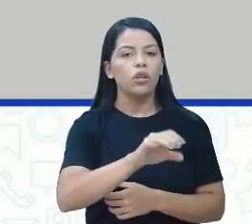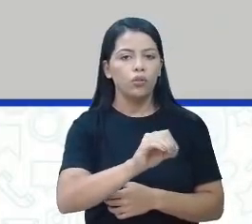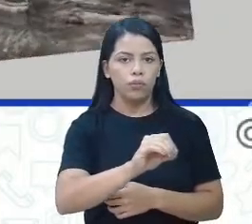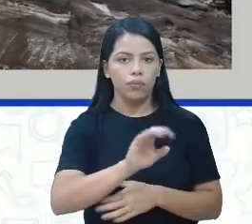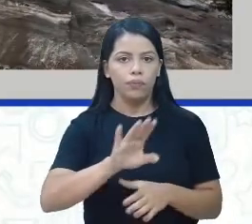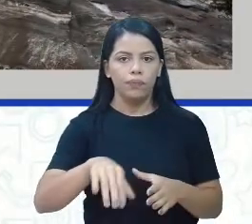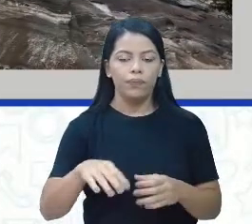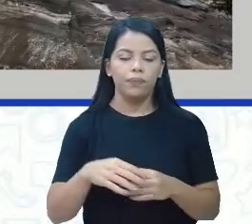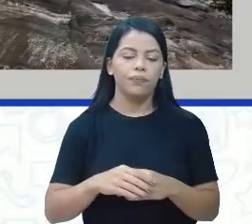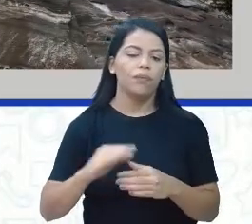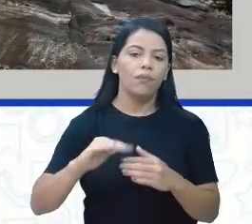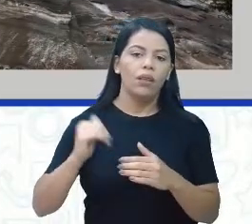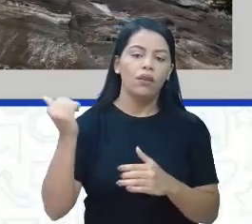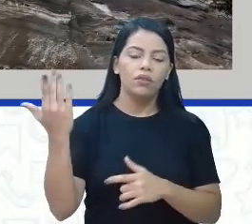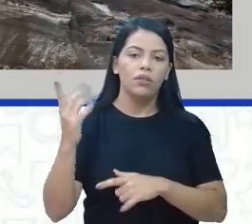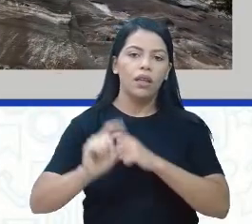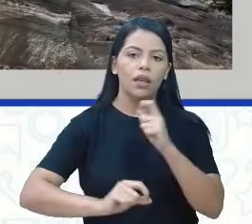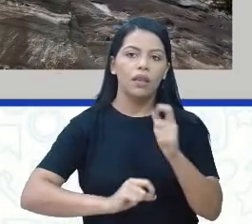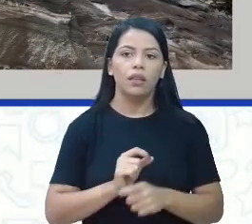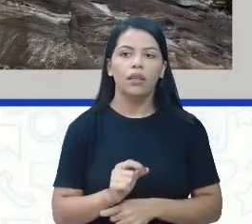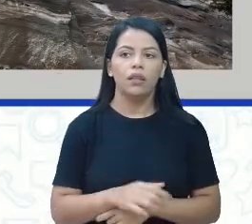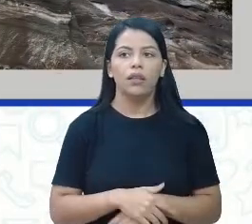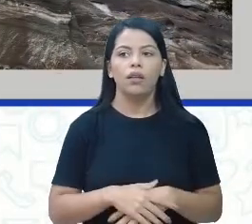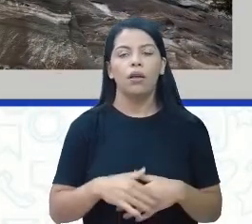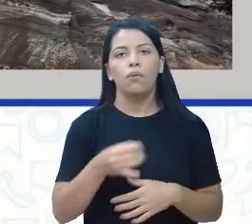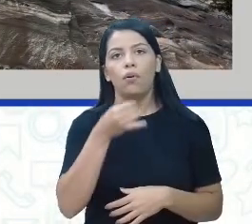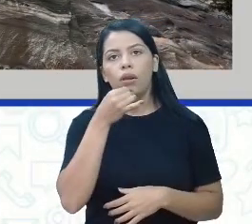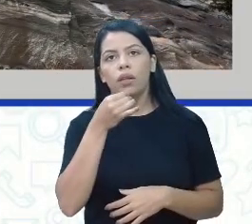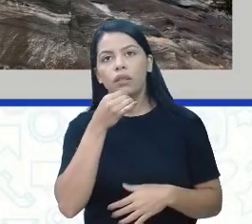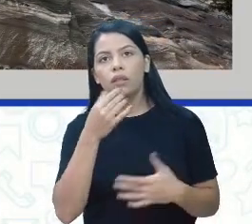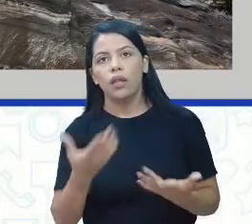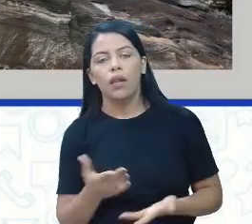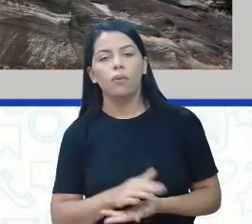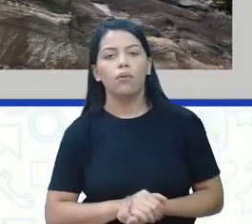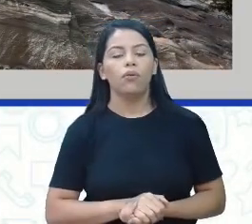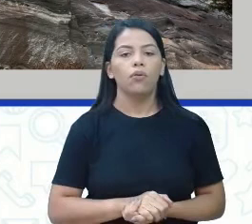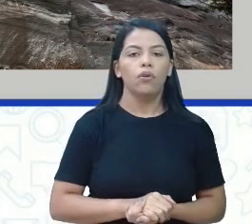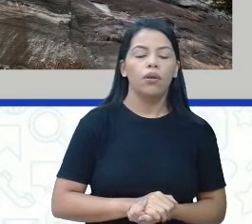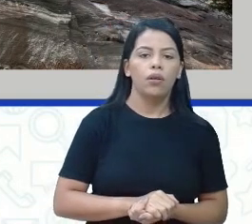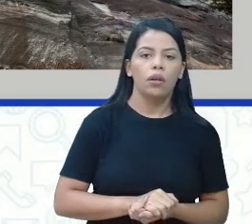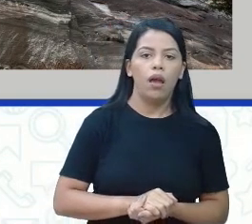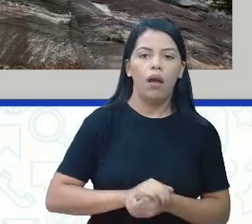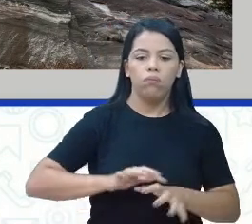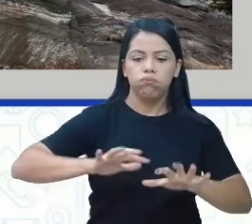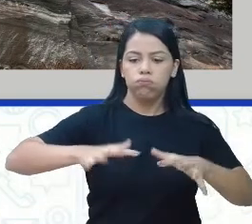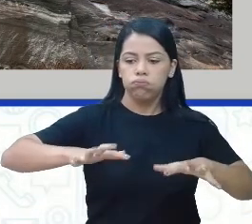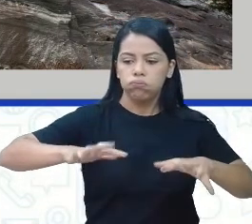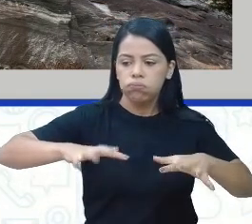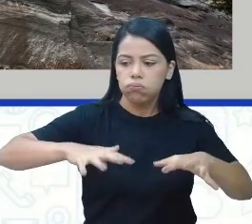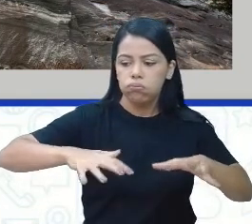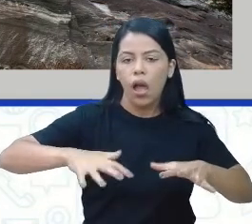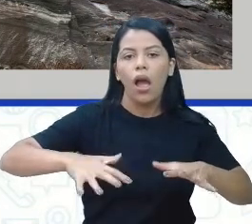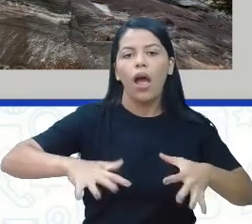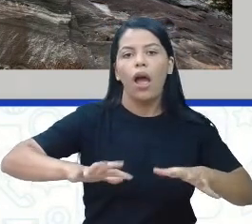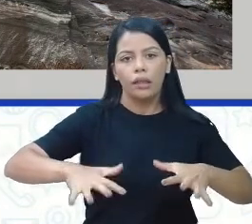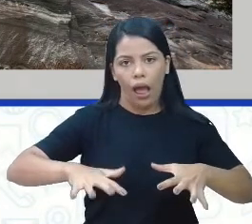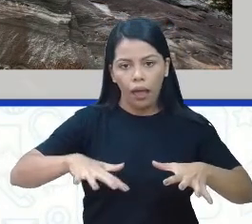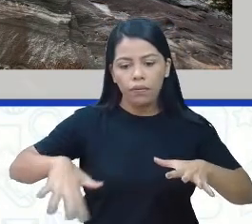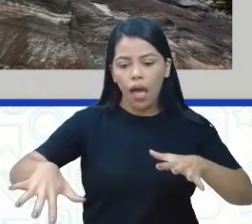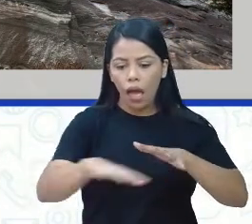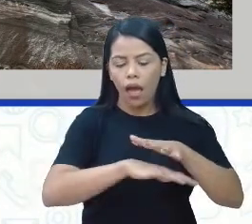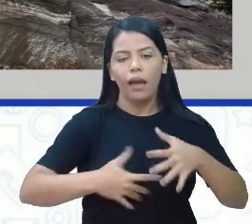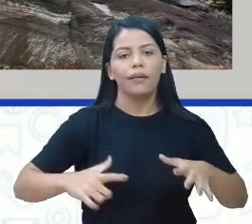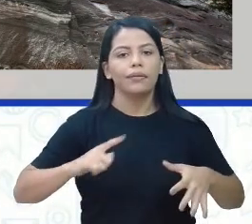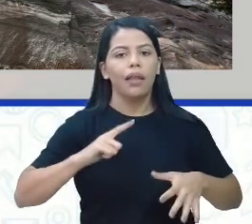quê, professor? Olha aí, ó. Tectonismo, abalo sísmico, vulcanismo. Temos hoje, nessa atualidade,